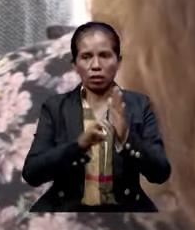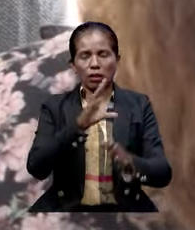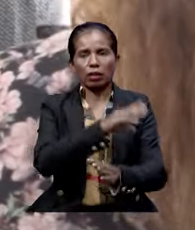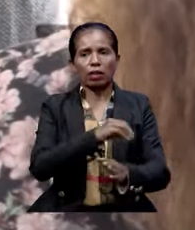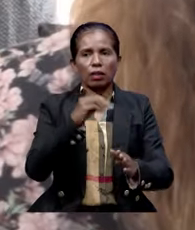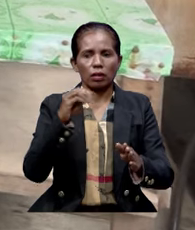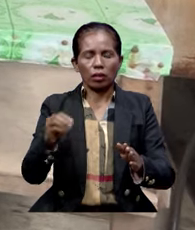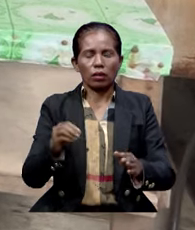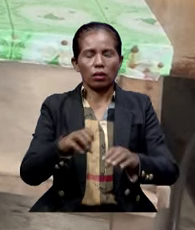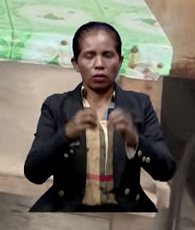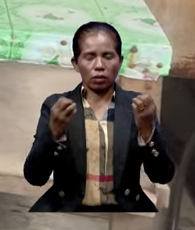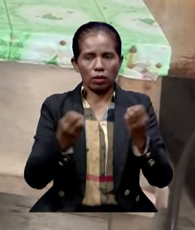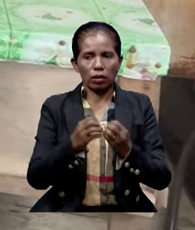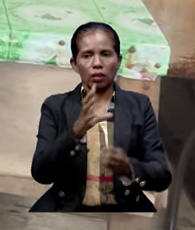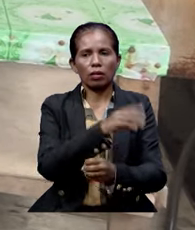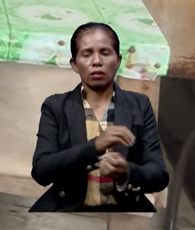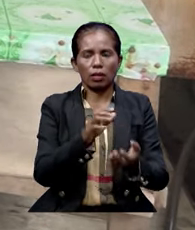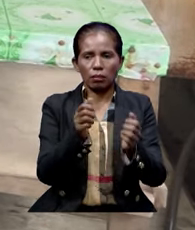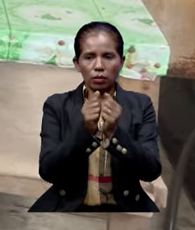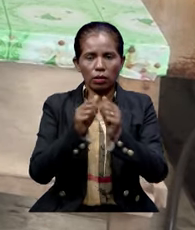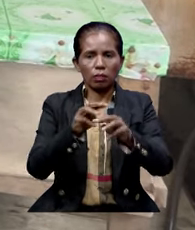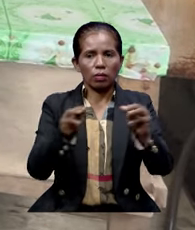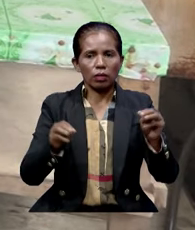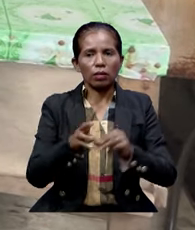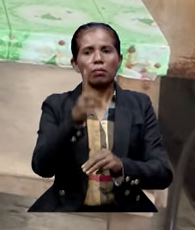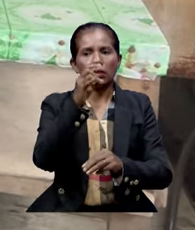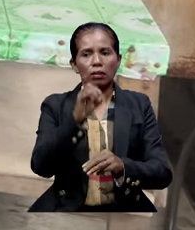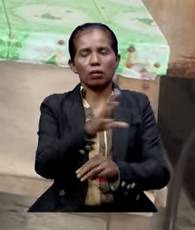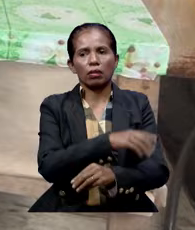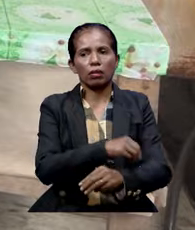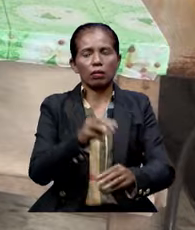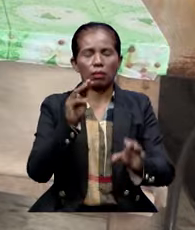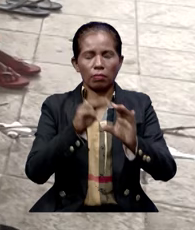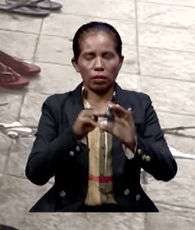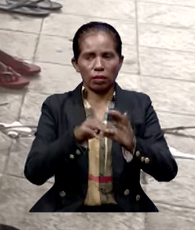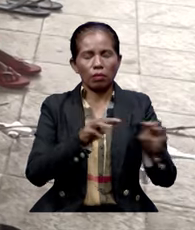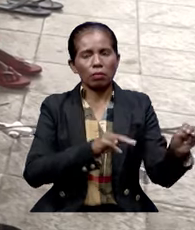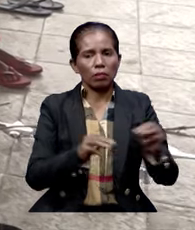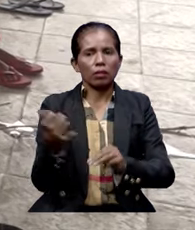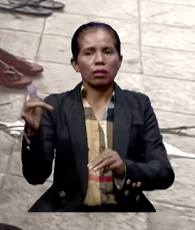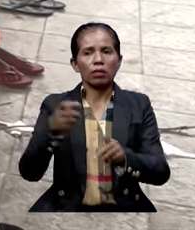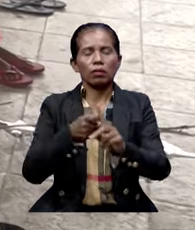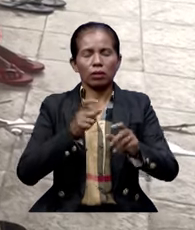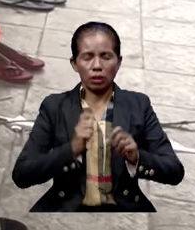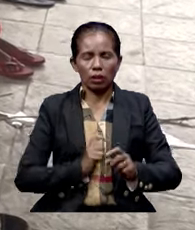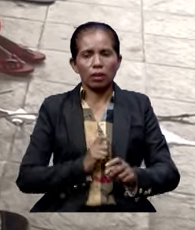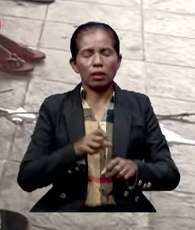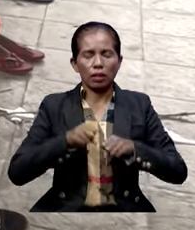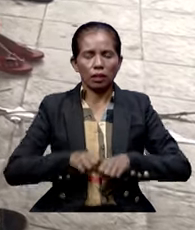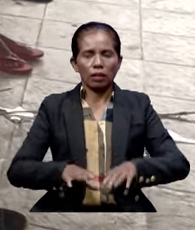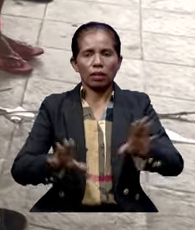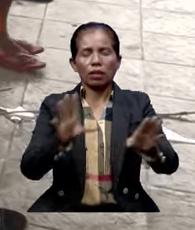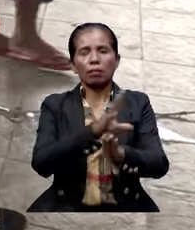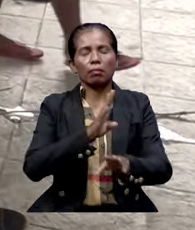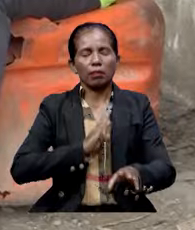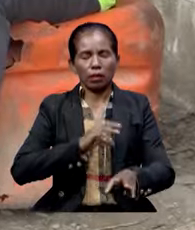toponímia na organização urbana hamutu com município de li no gestão mercado muda sira husi tas ibum bidau Santa Ana mai